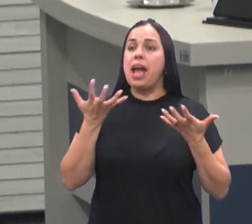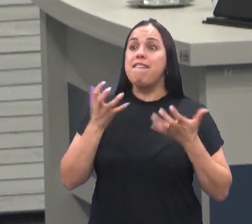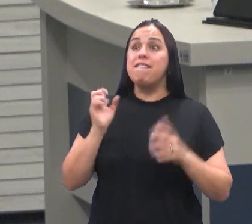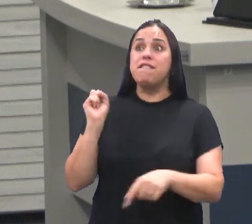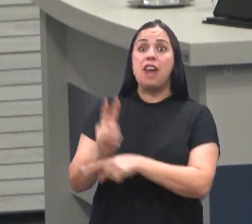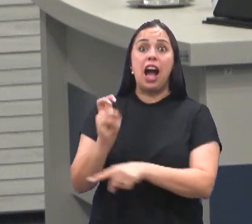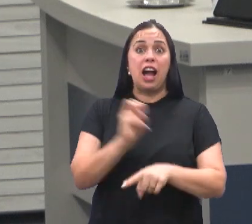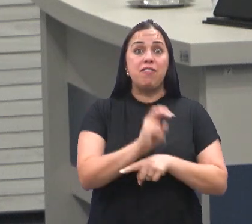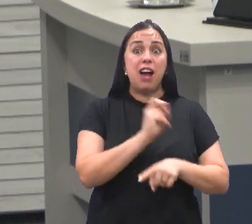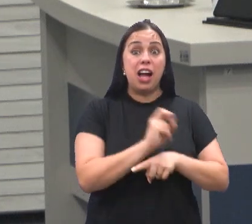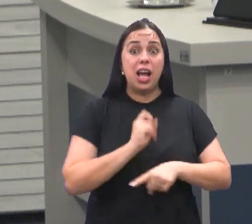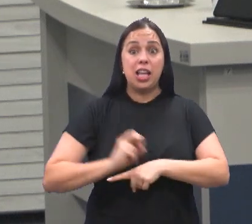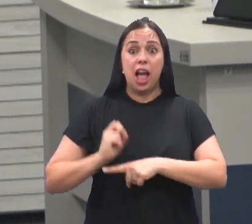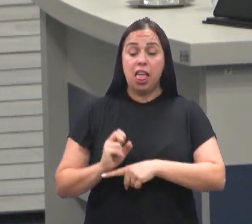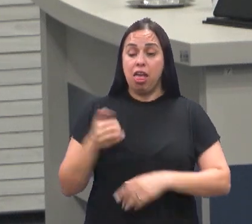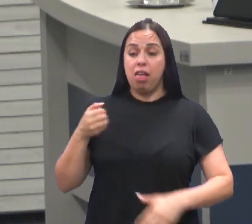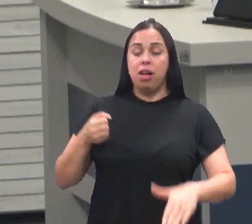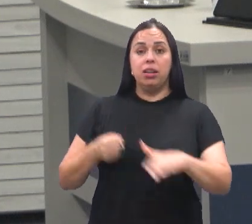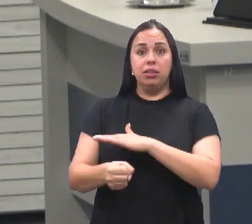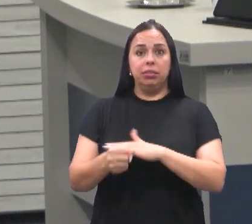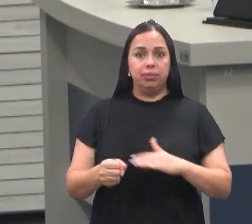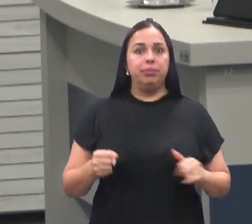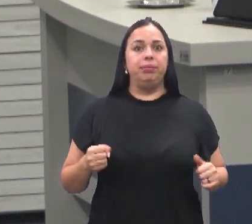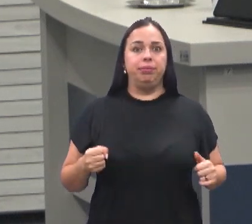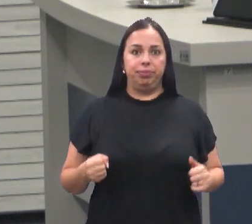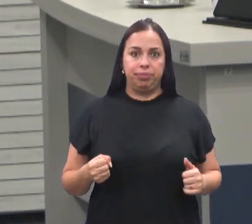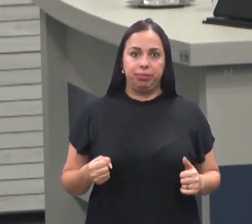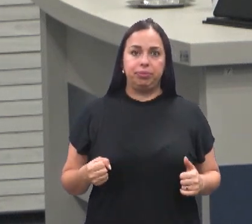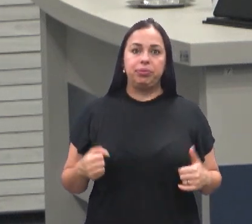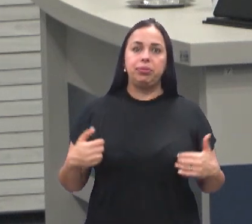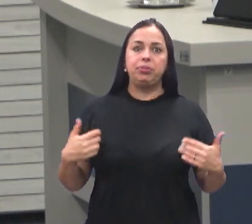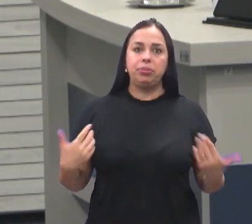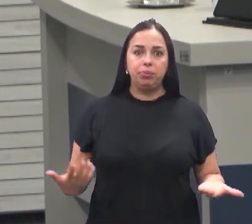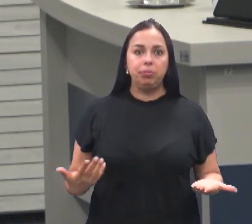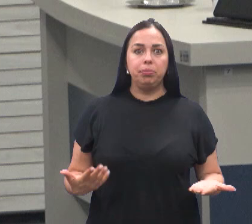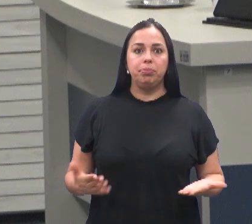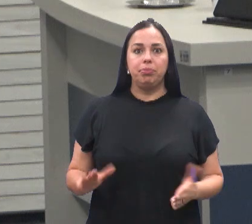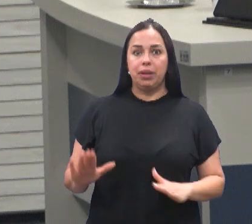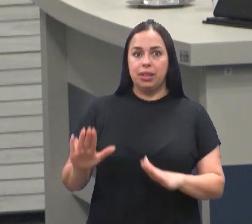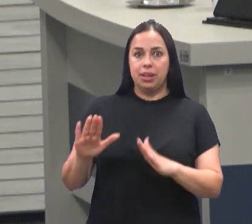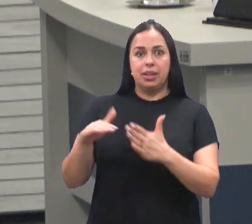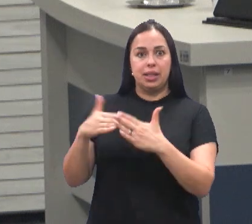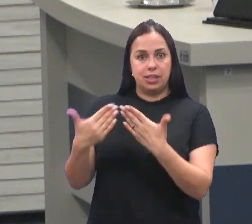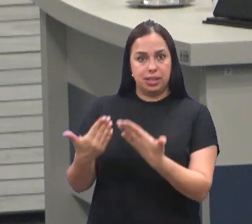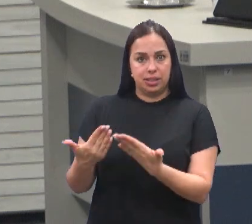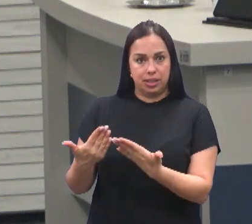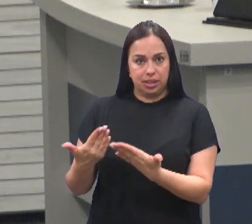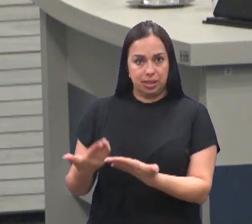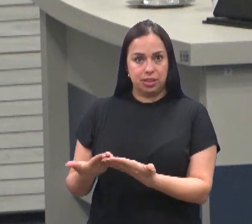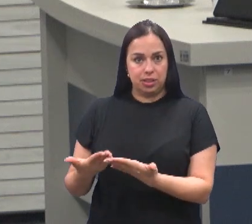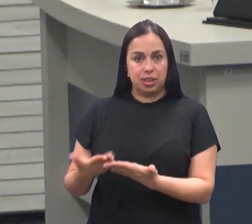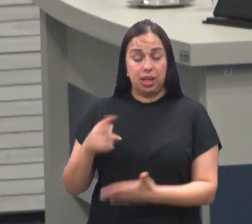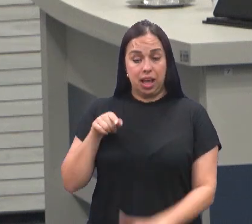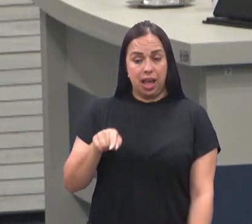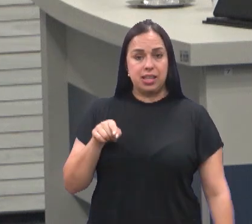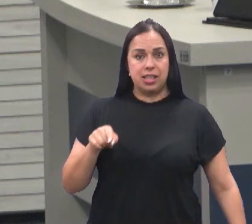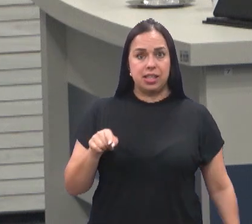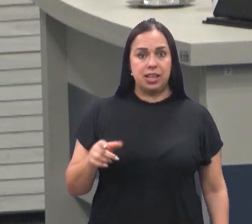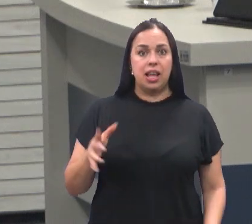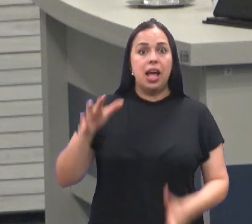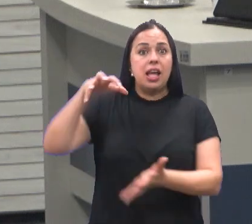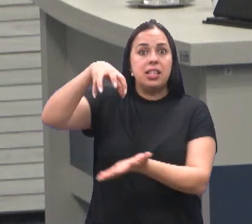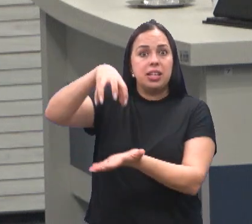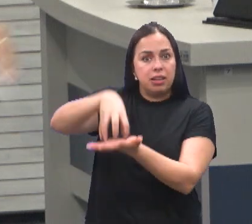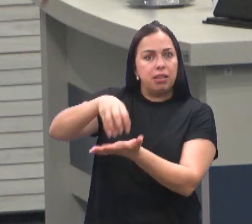segundo os gestores da creche. A creche, essa instituição especificamente,